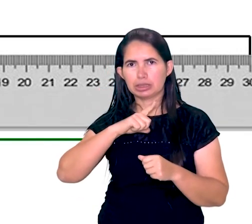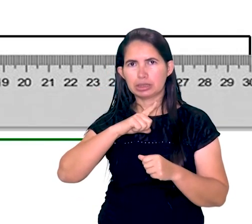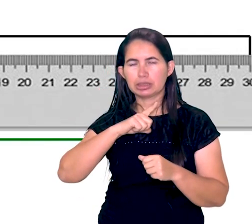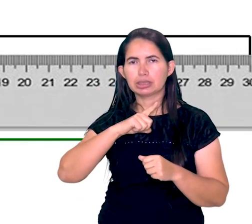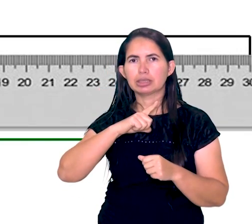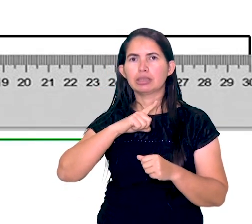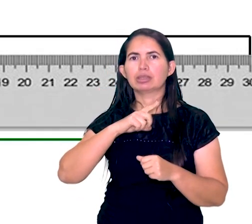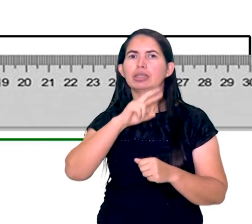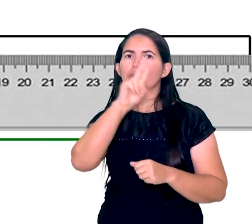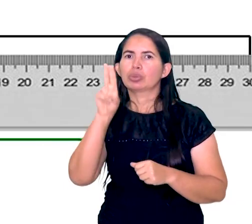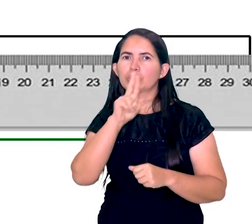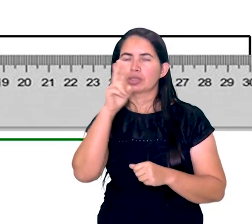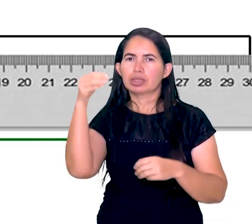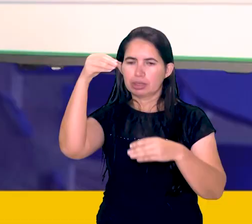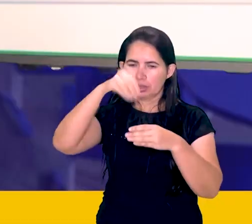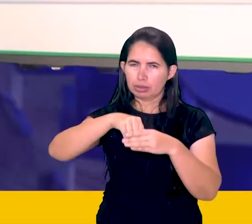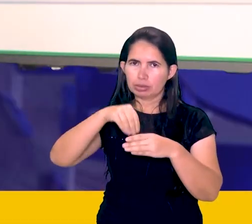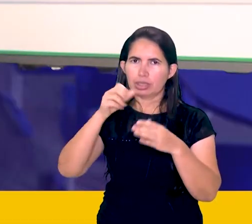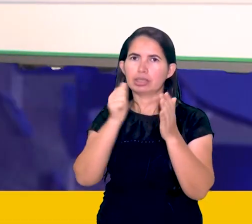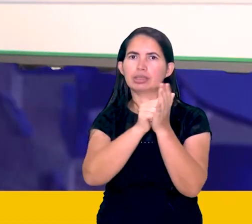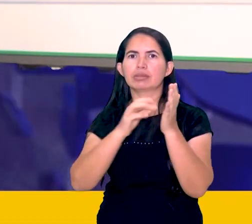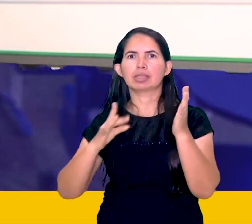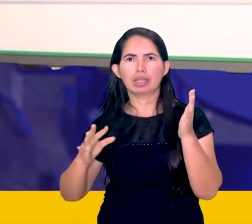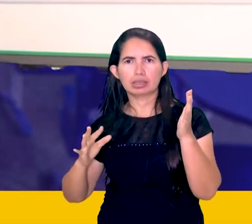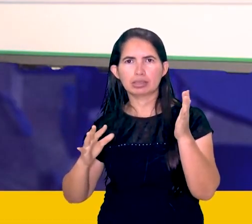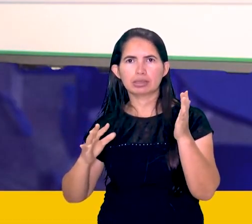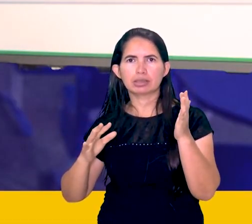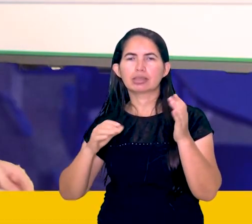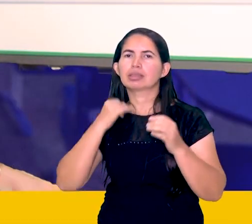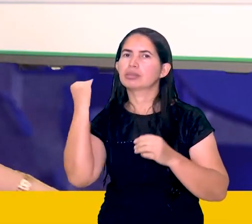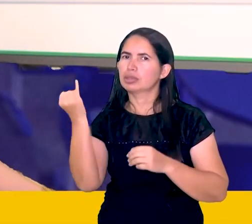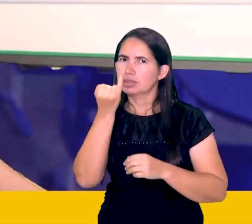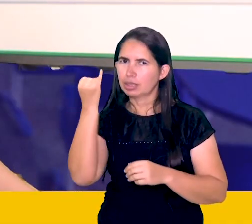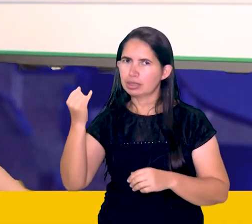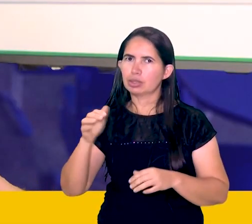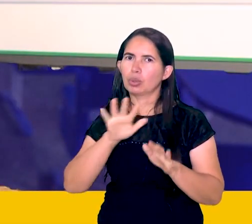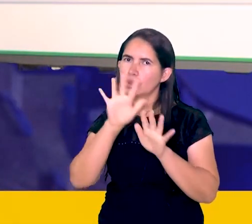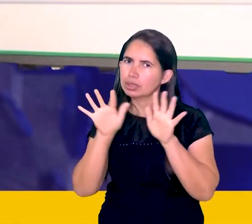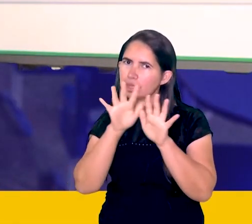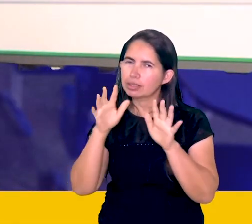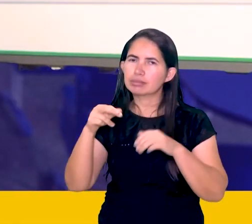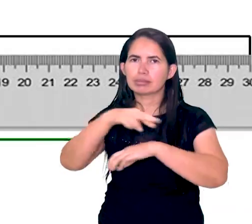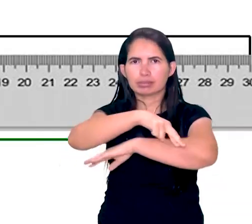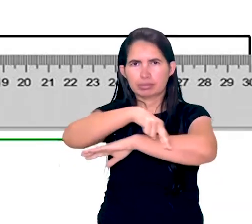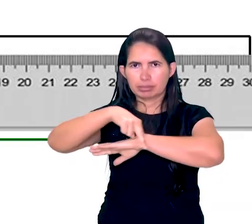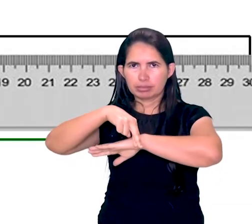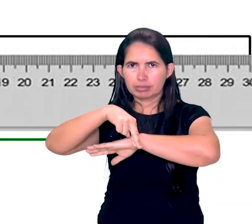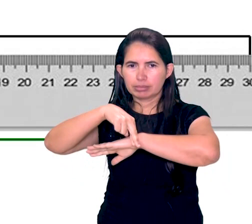dentro das atividades. Então, ó, vale a pena ter cuidado na sua. E aqui?